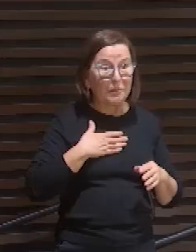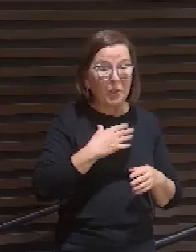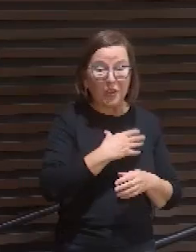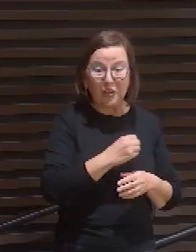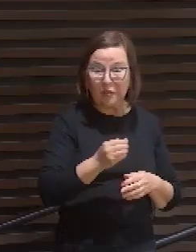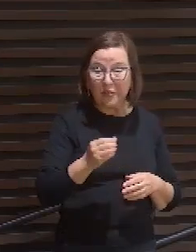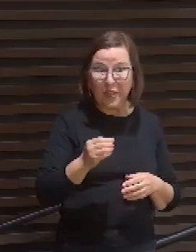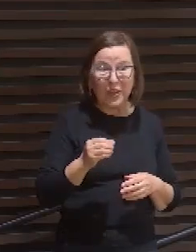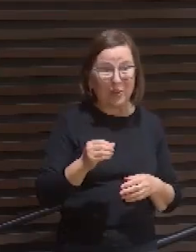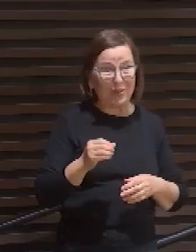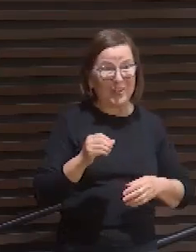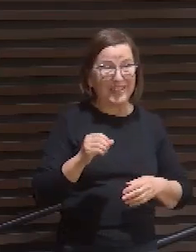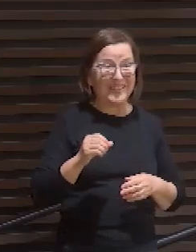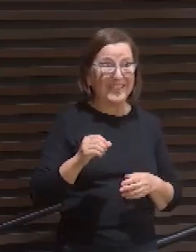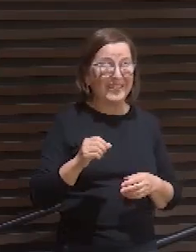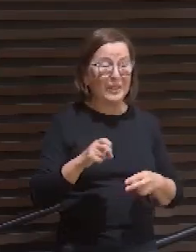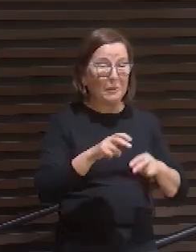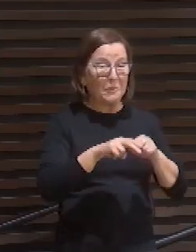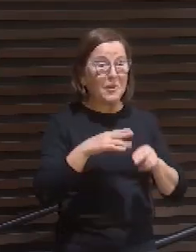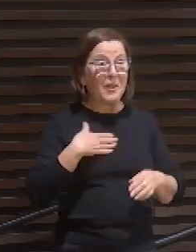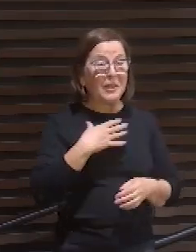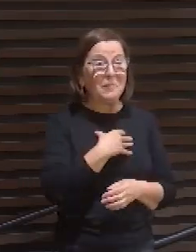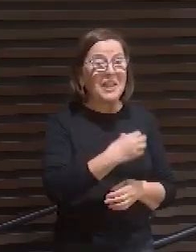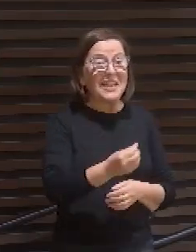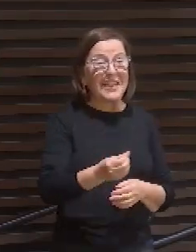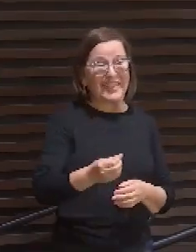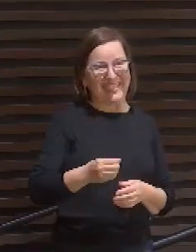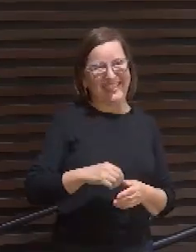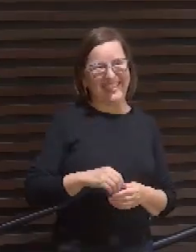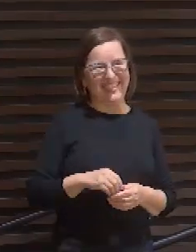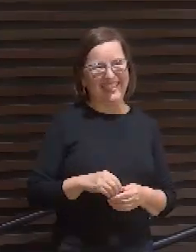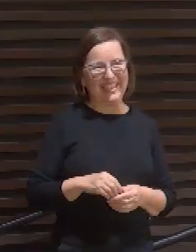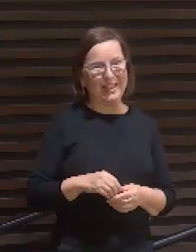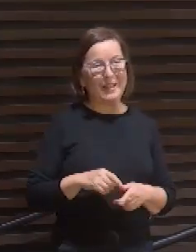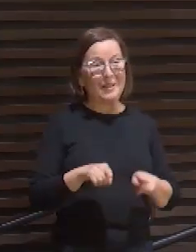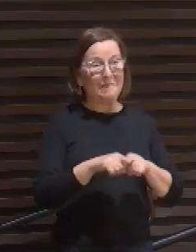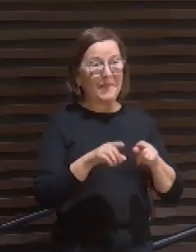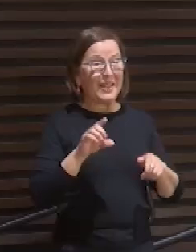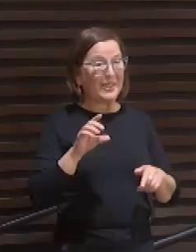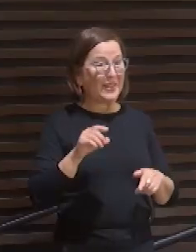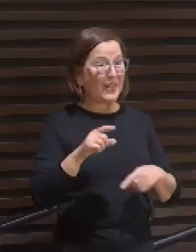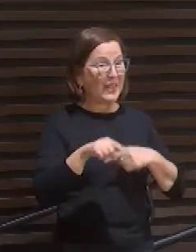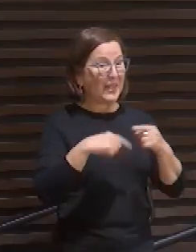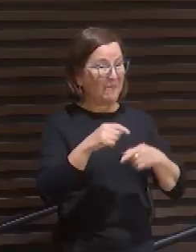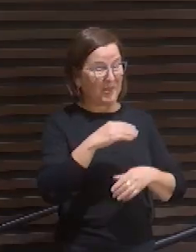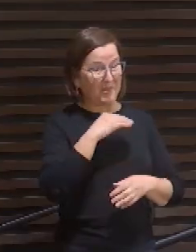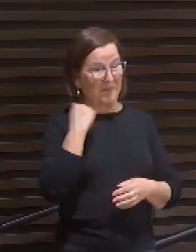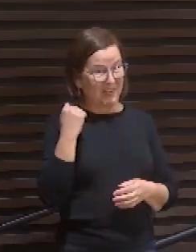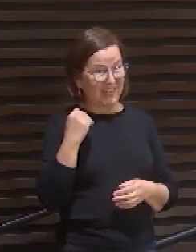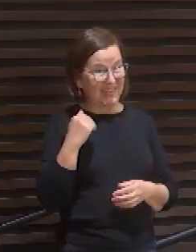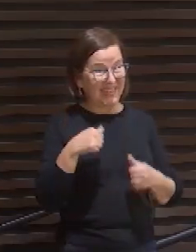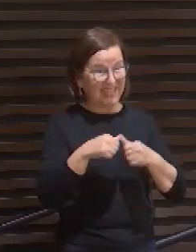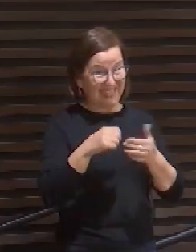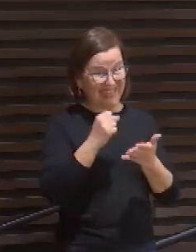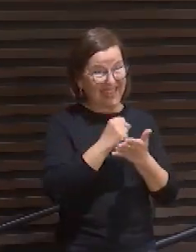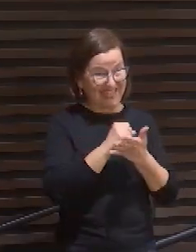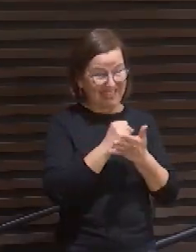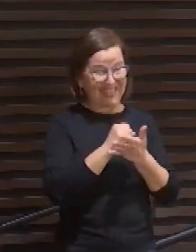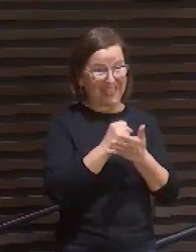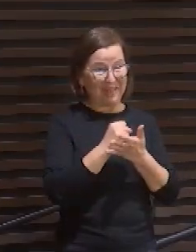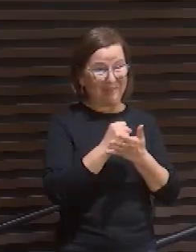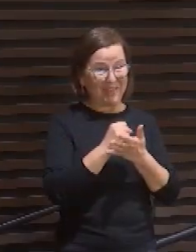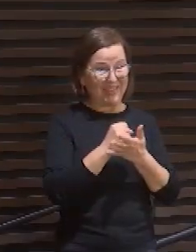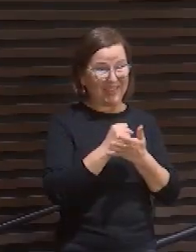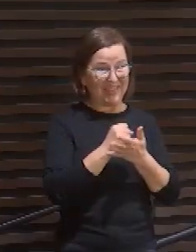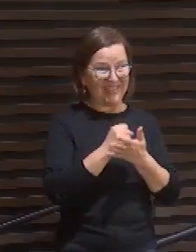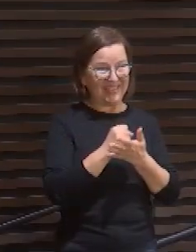tal coisa. Mas só é depois que morre. E nesse testamento, que